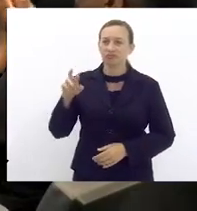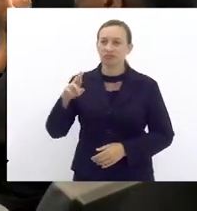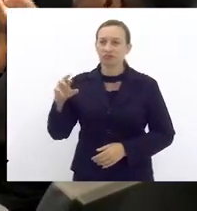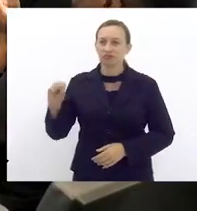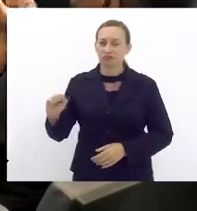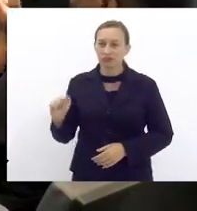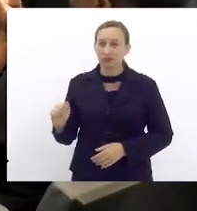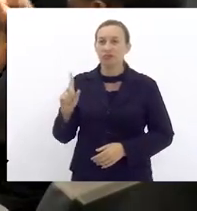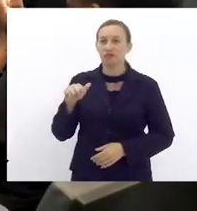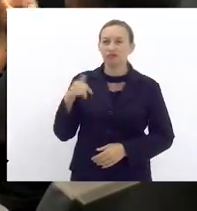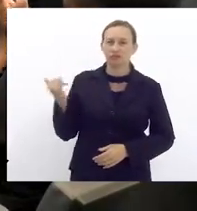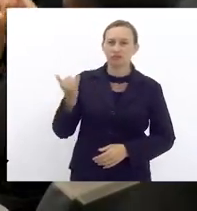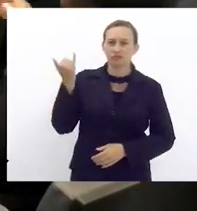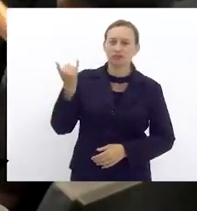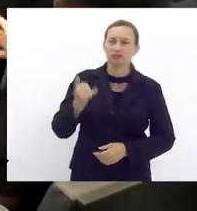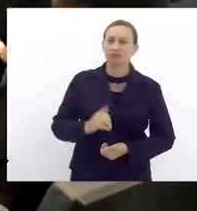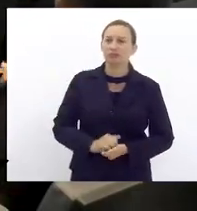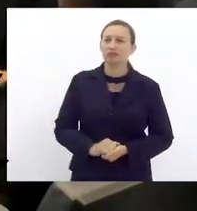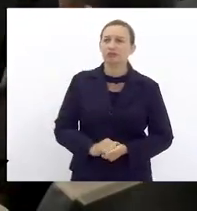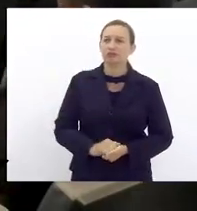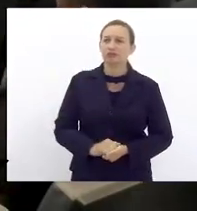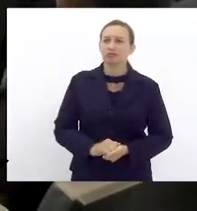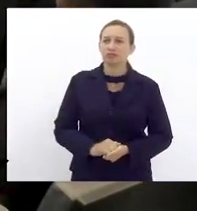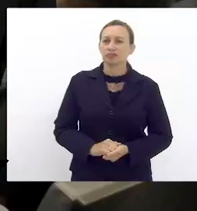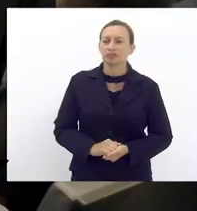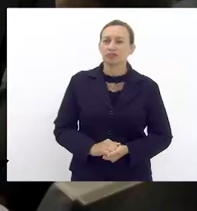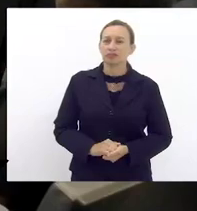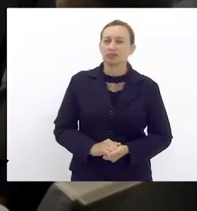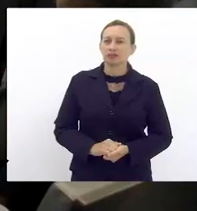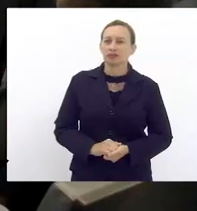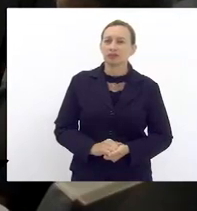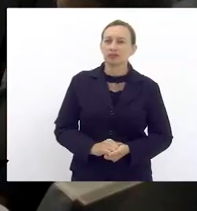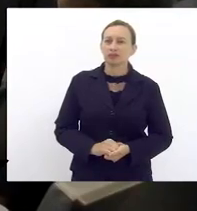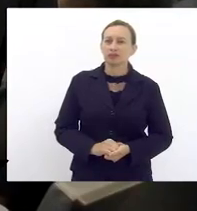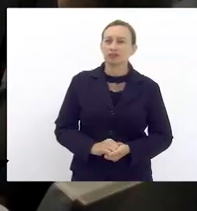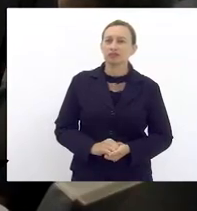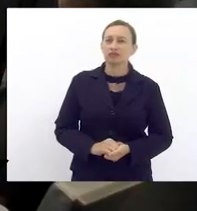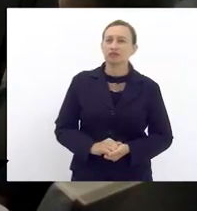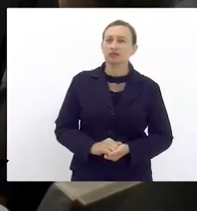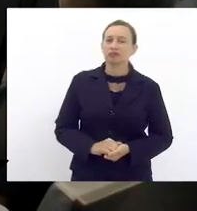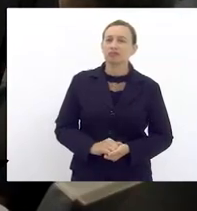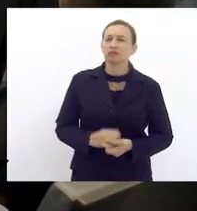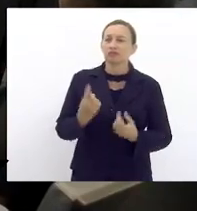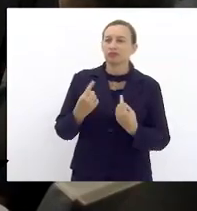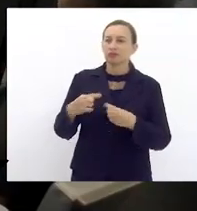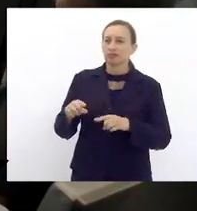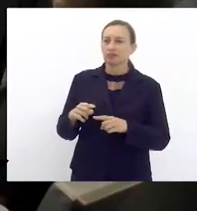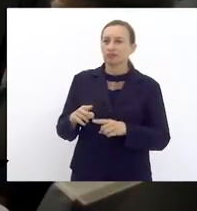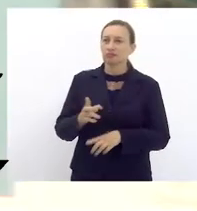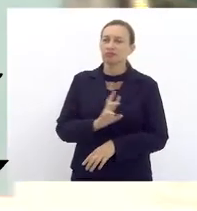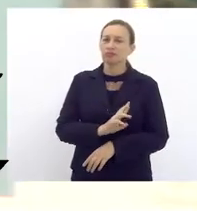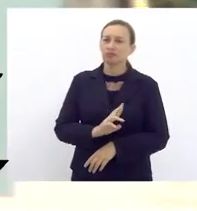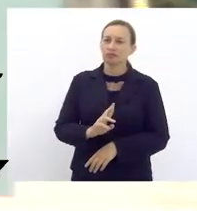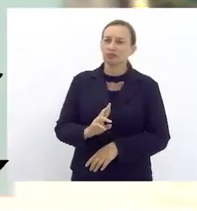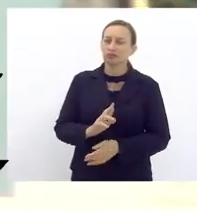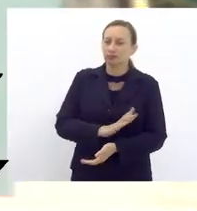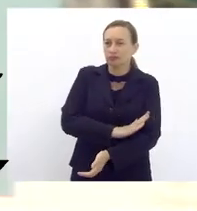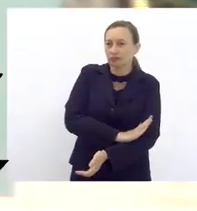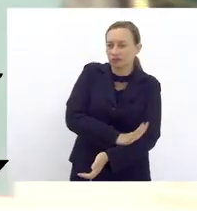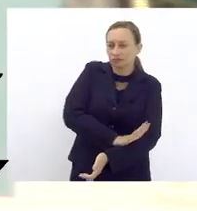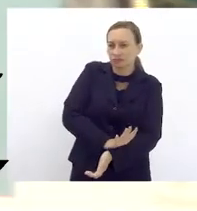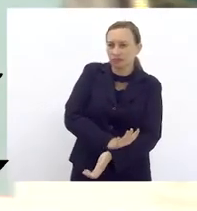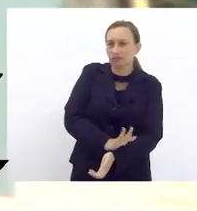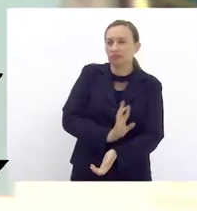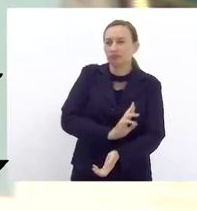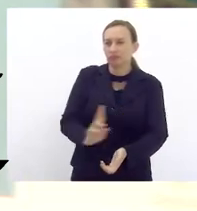é importante a gente dar um combate a intolerância religiosa entendendo Quem são os atores entendendo que há